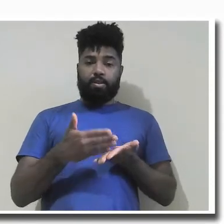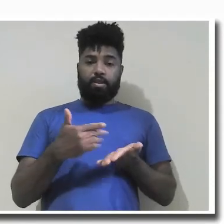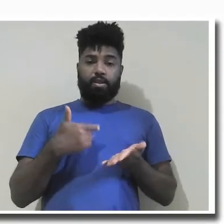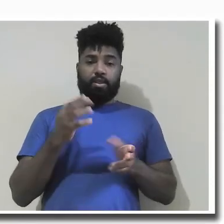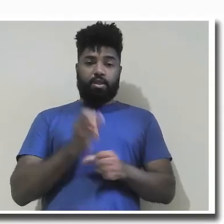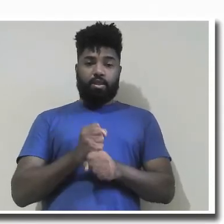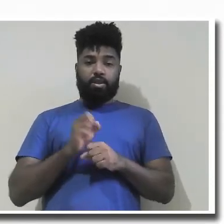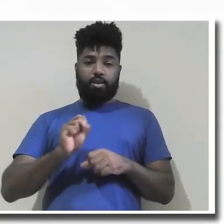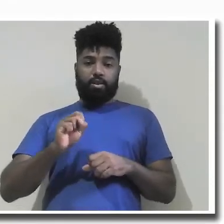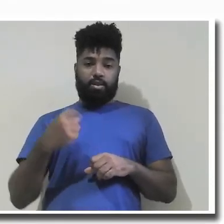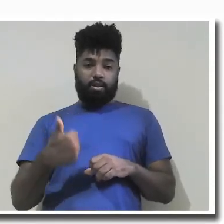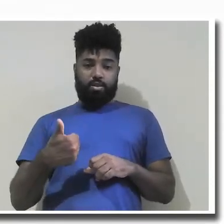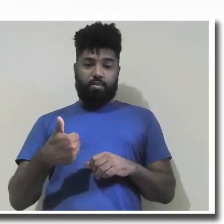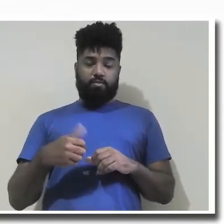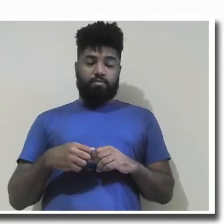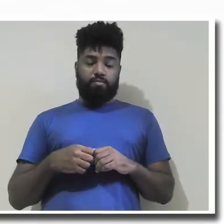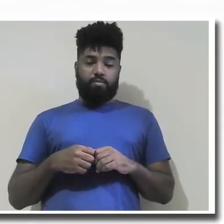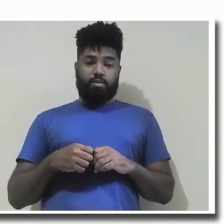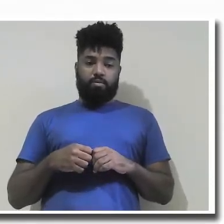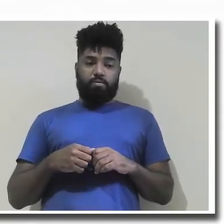81.